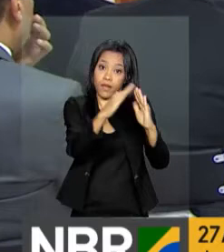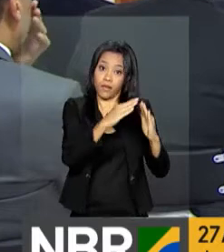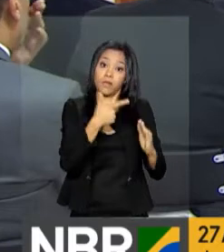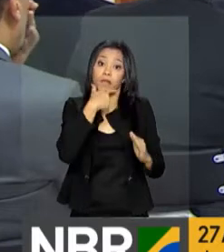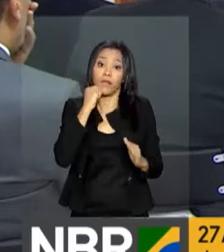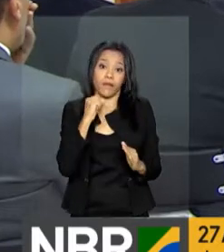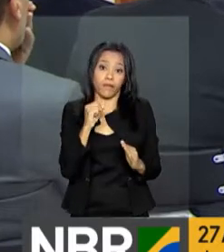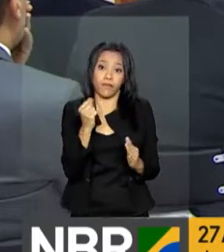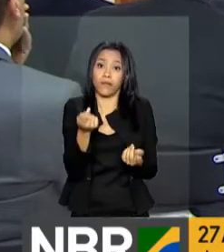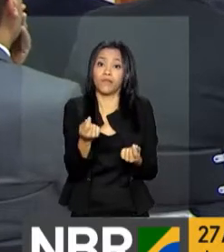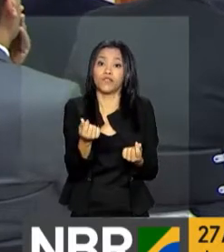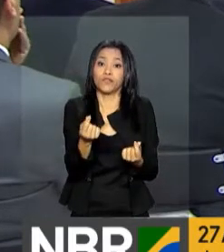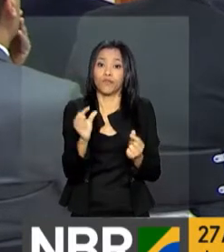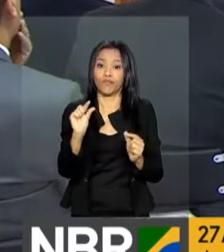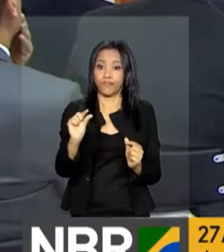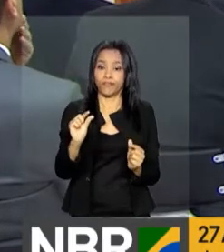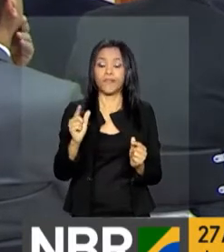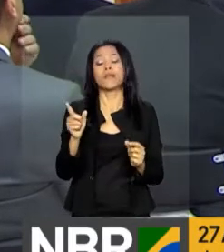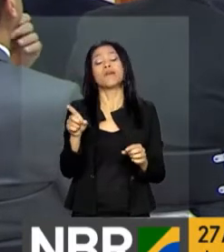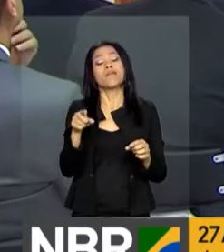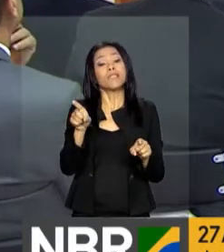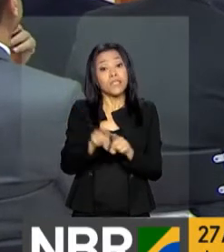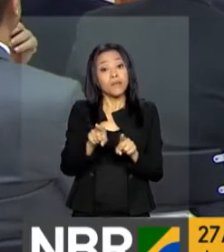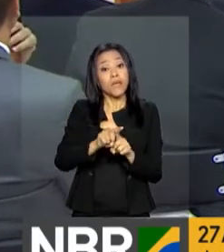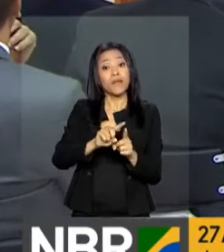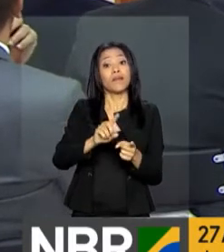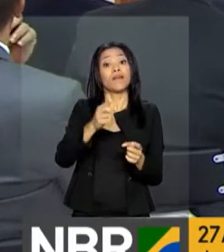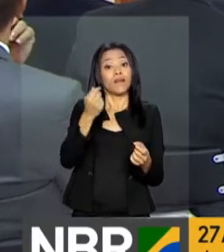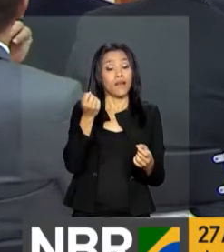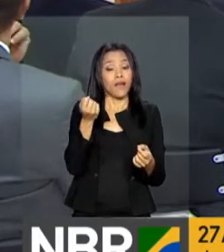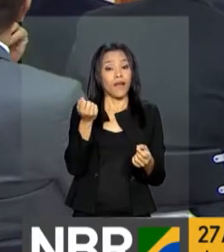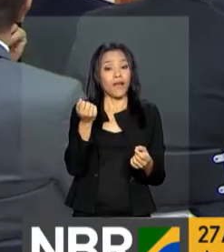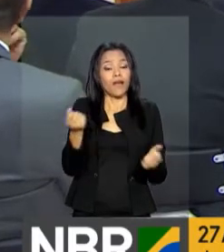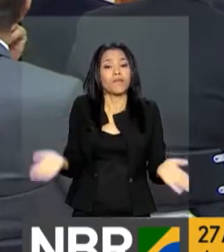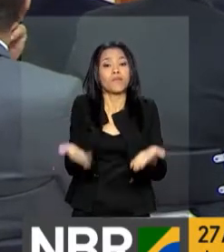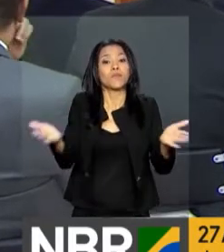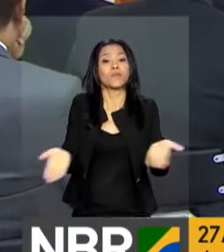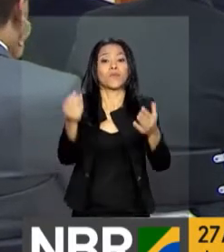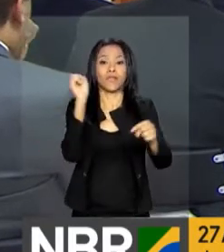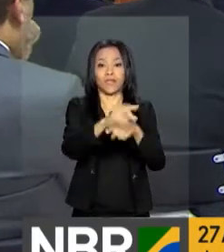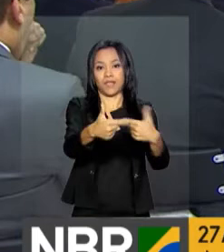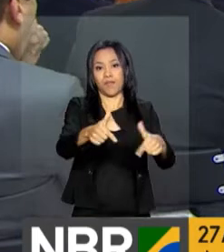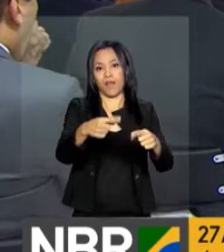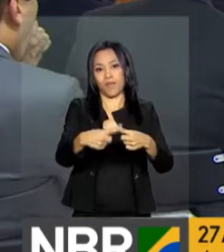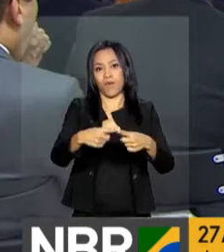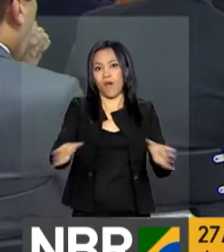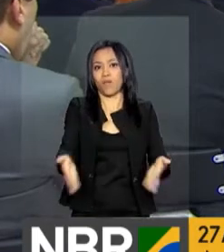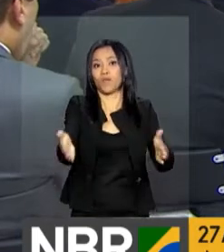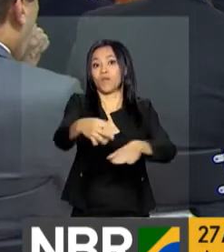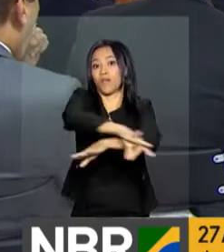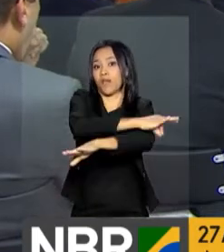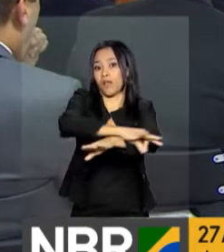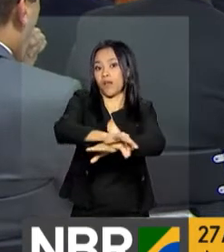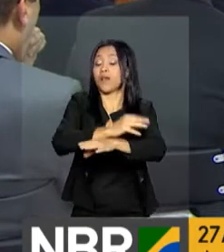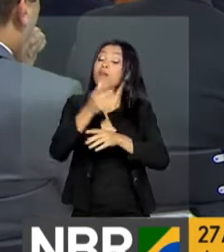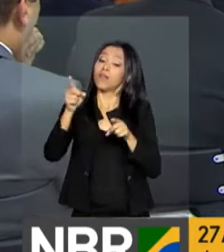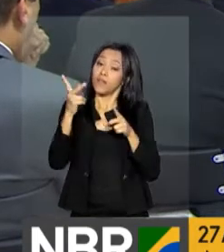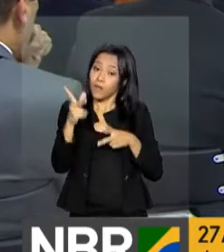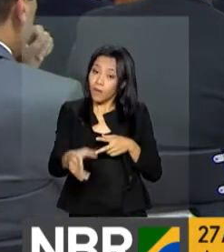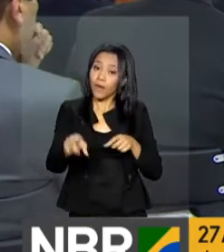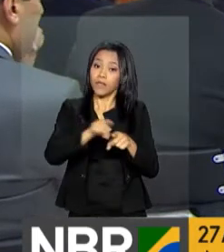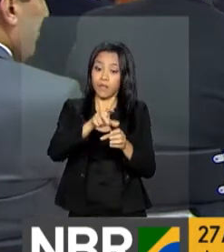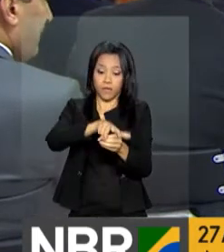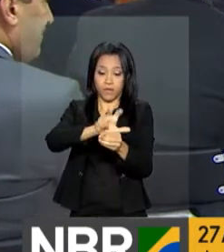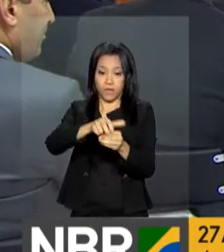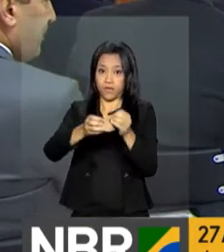mas ao mesmo tempo você produz emprego porque incentiva a construção civil ea bandeira o saneamento o saneamento é algo que vai